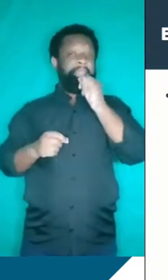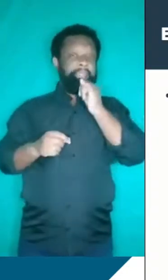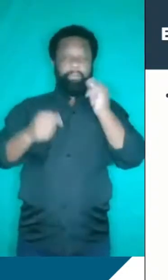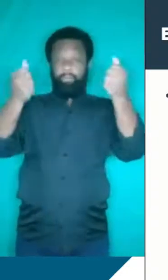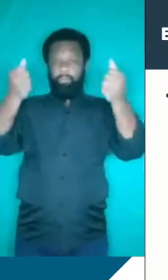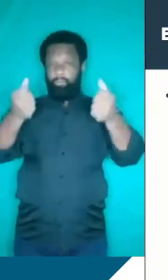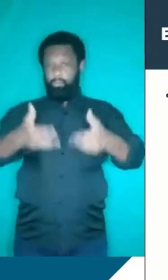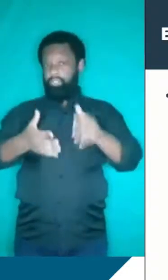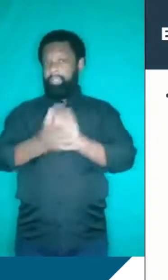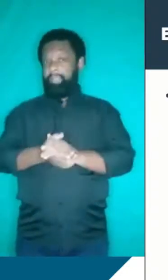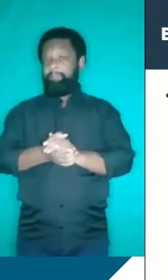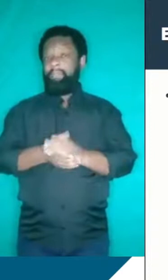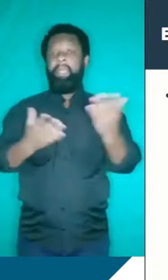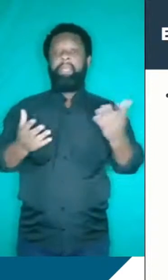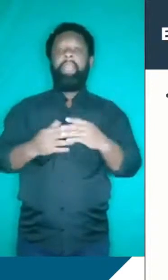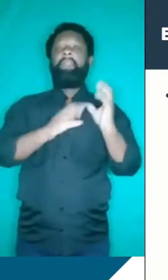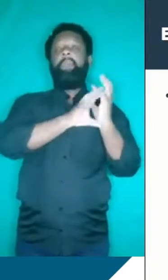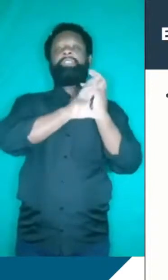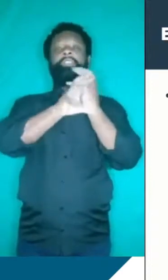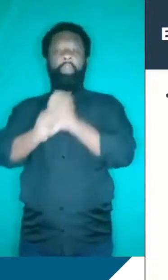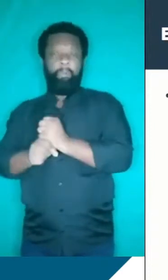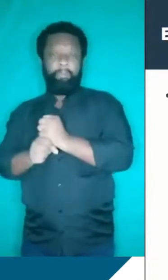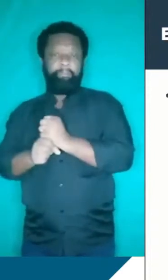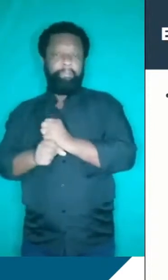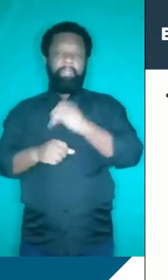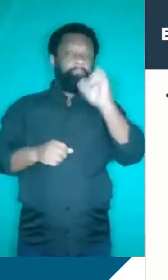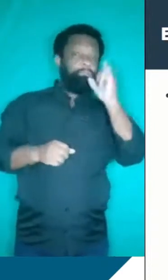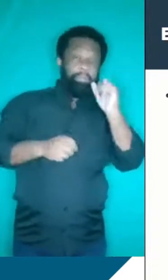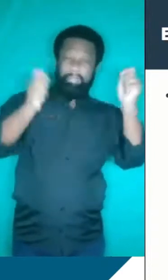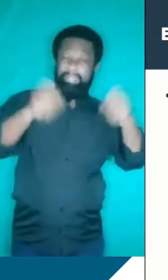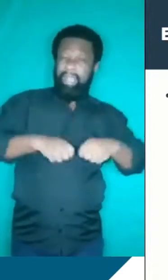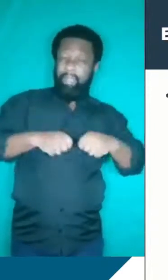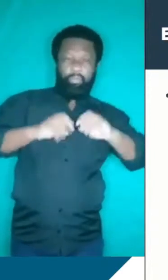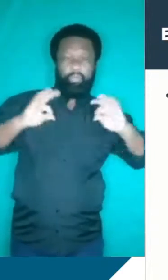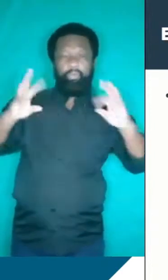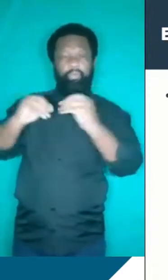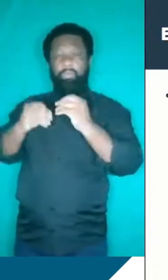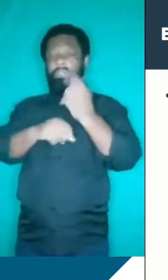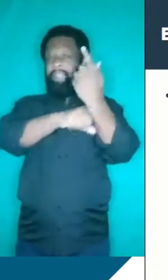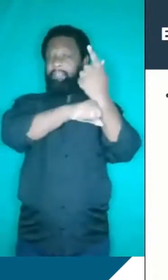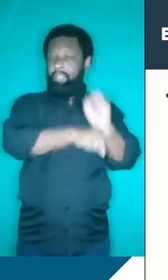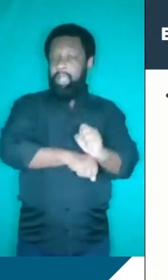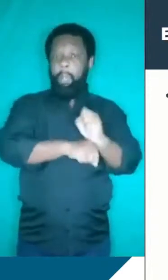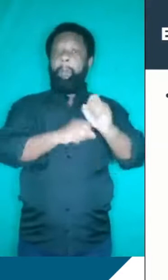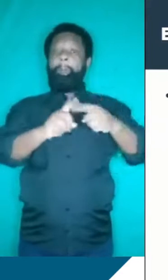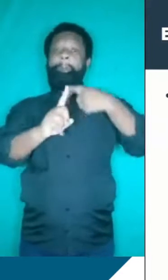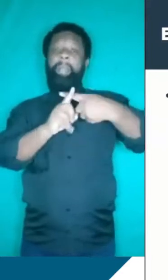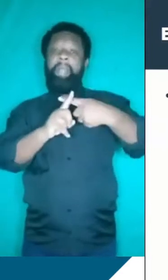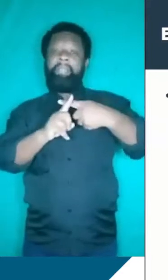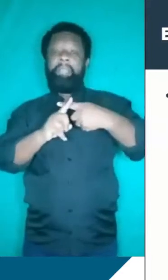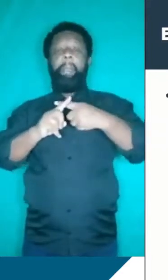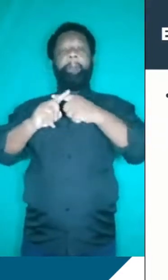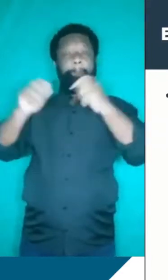mostrando para vocês, a soma, né? Toda a energia potencial é toda a energia potencial gravitacional mais